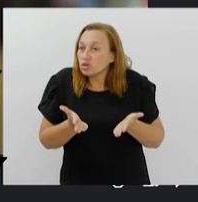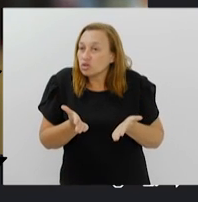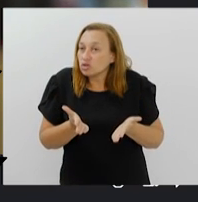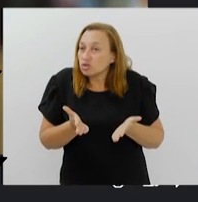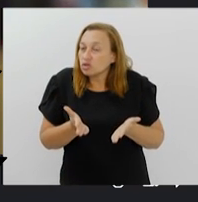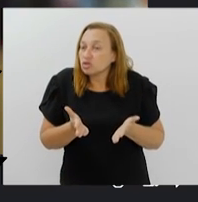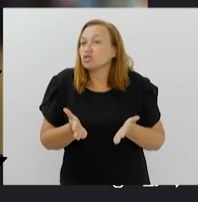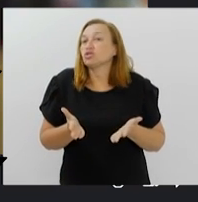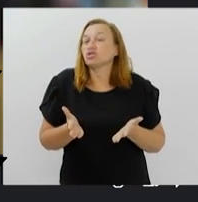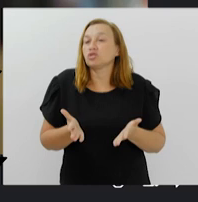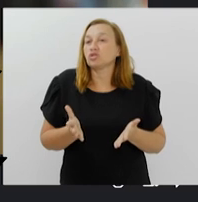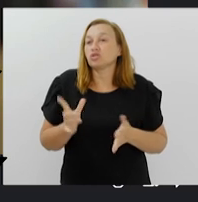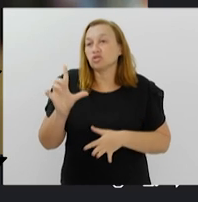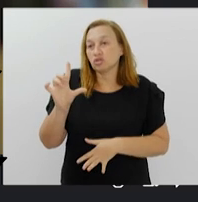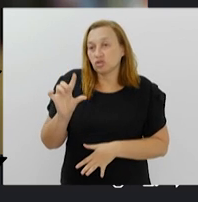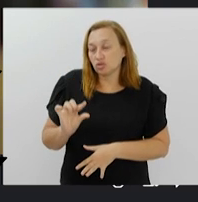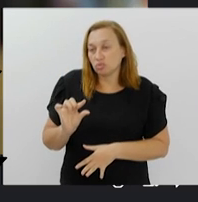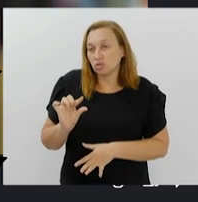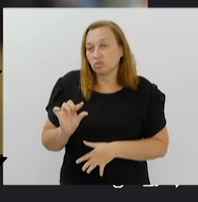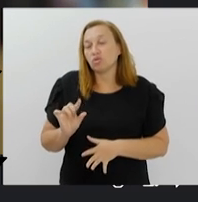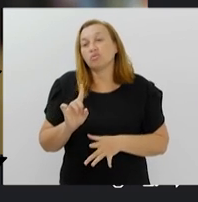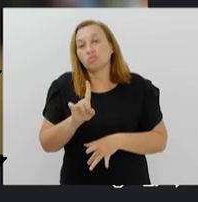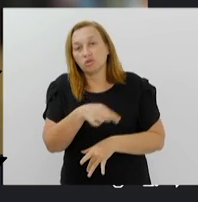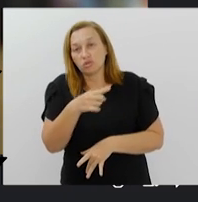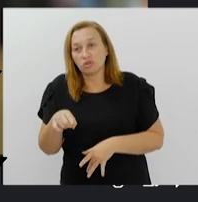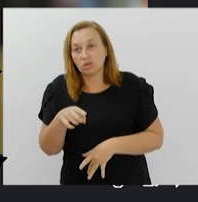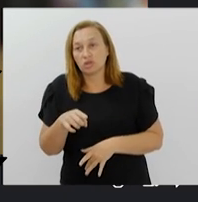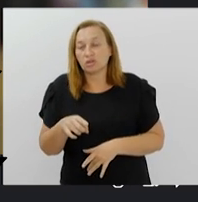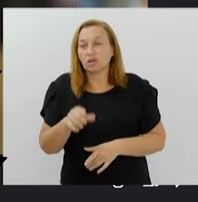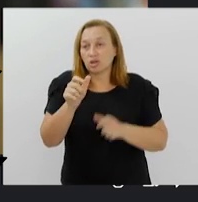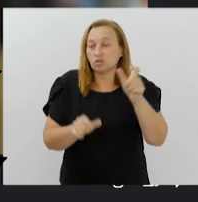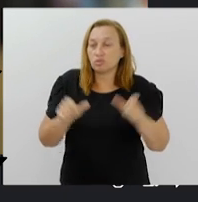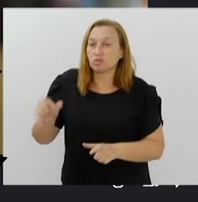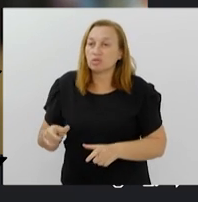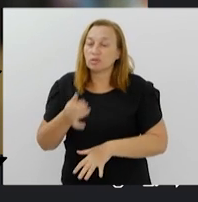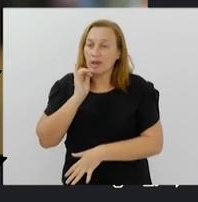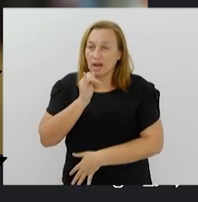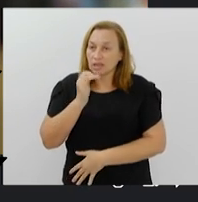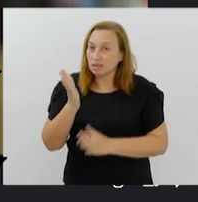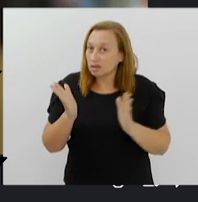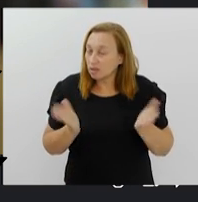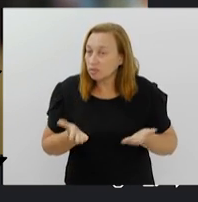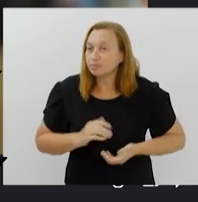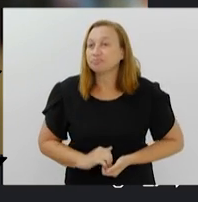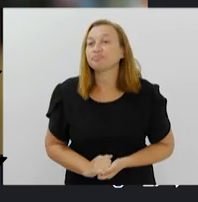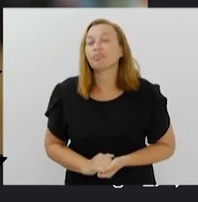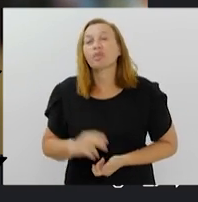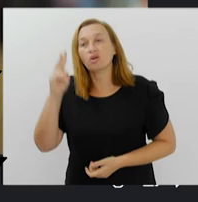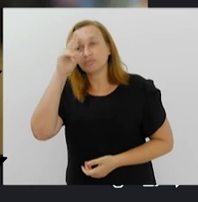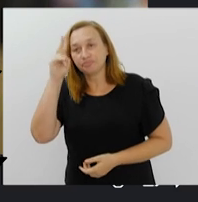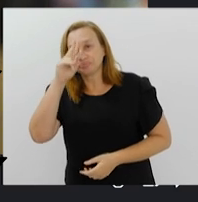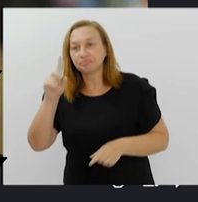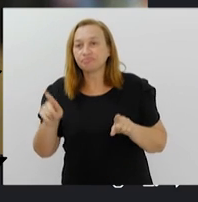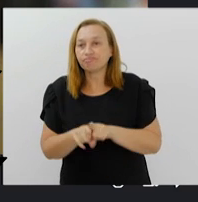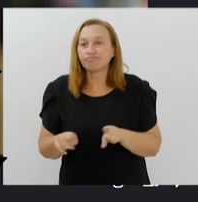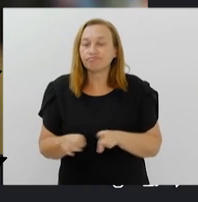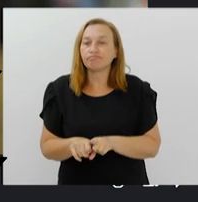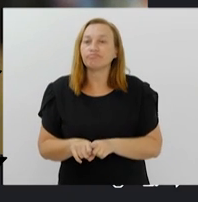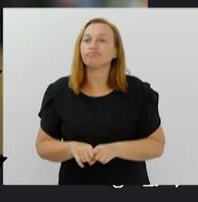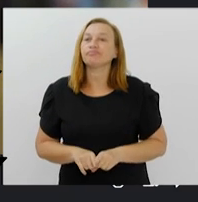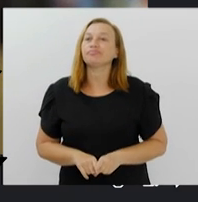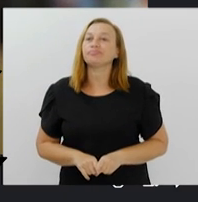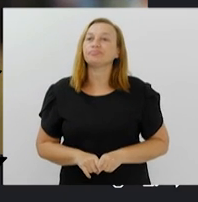práticas que estão prejudicando as pessoas como está sendo relatado aqui é eh eu lembro também que segundo a própria